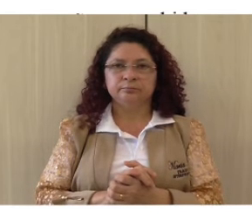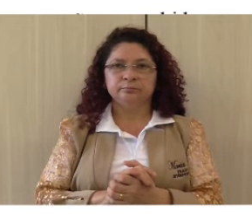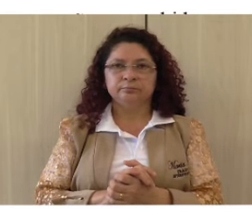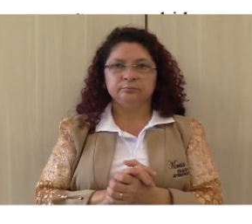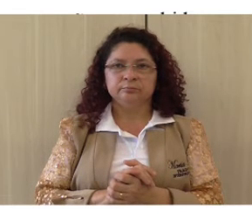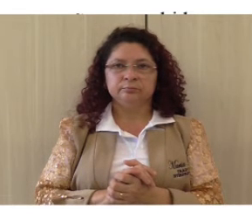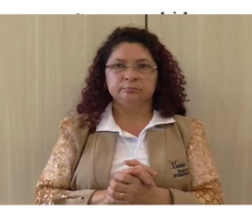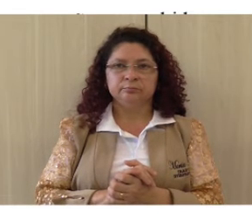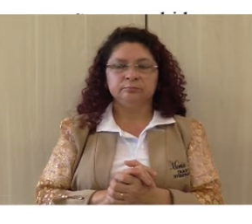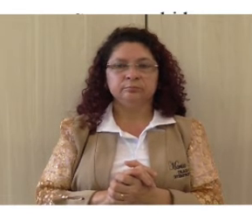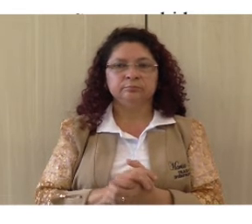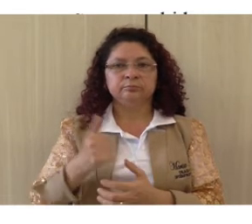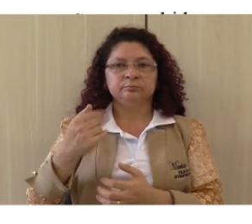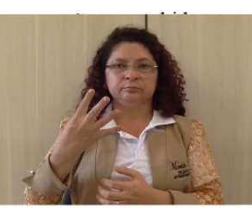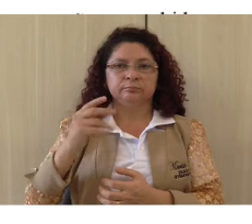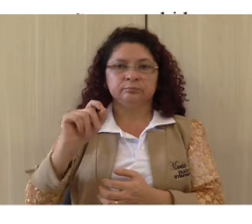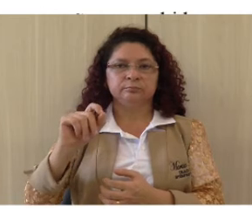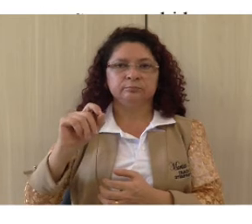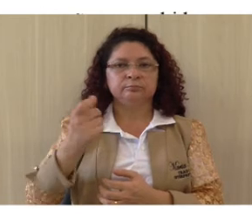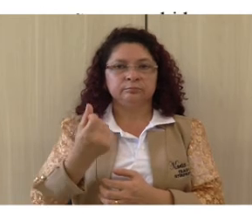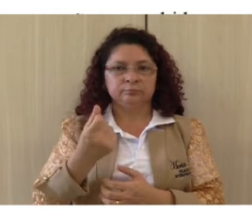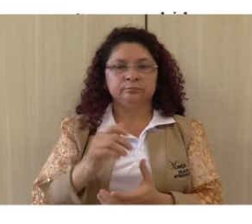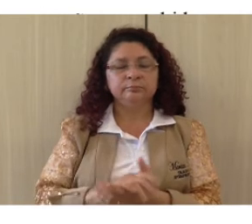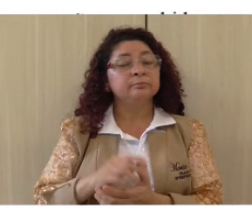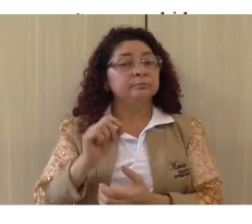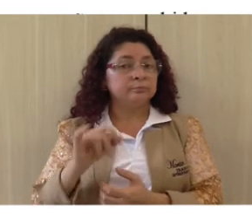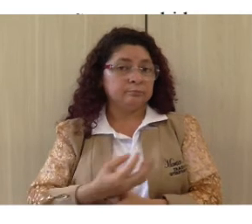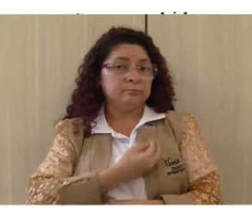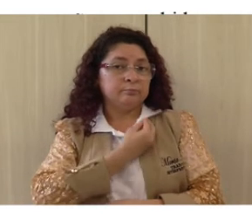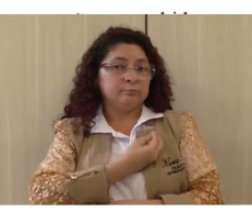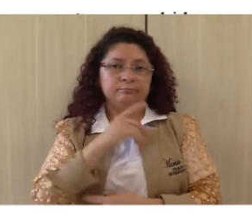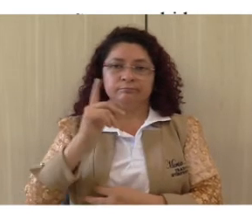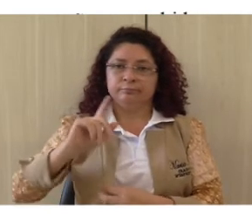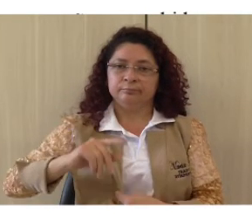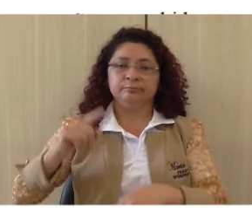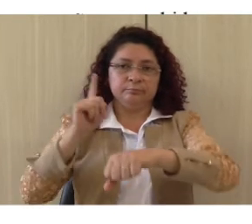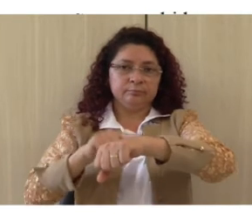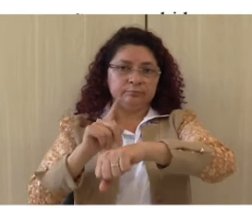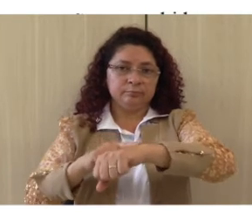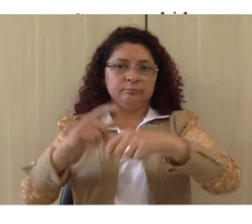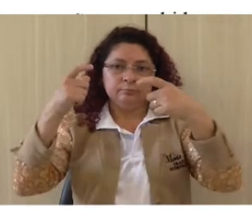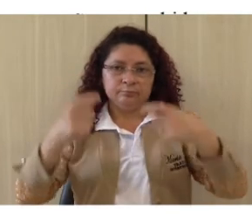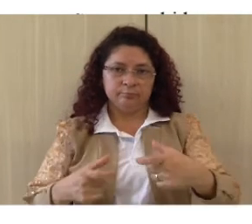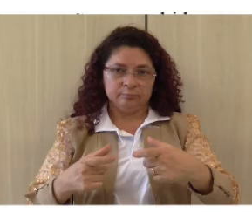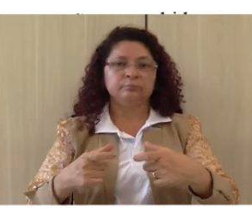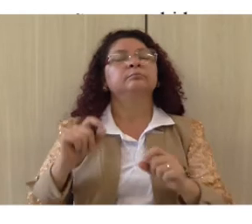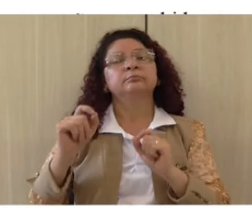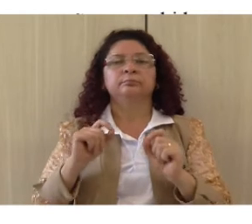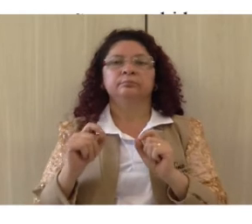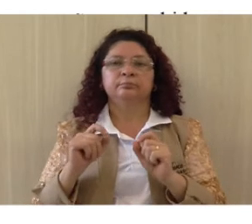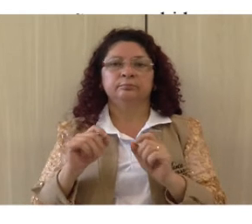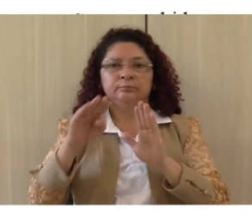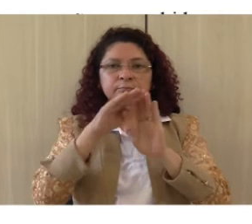Item 14.6. O não comparecimento do candidato no horário e local estabelecido para todas